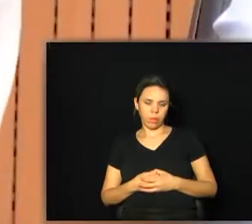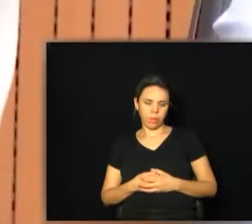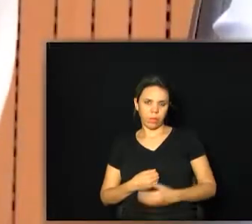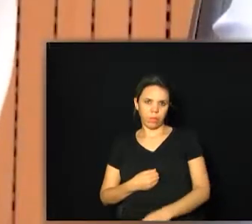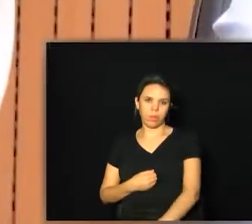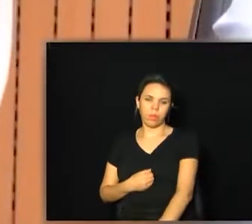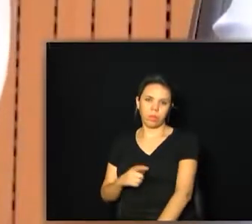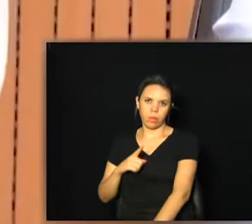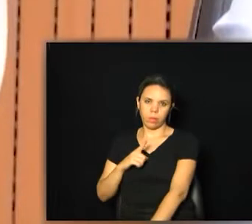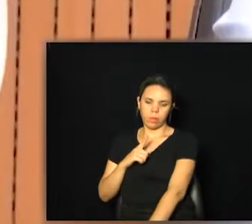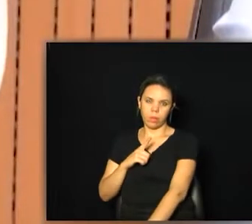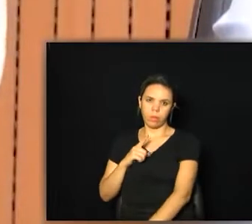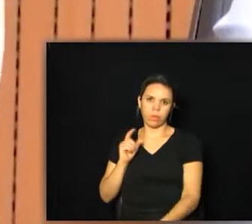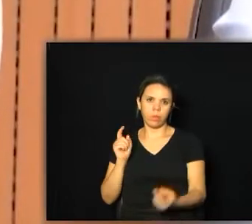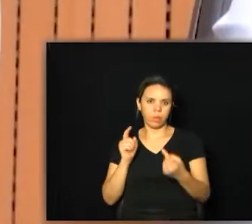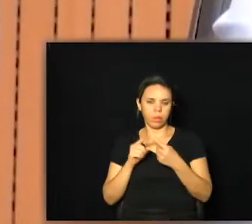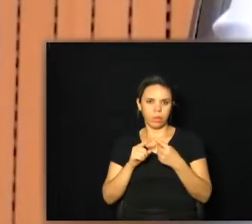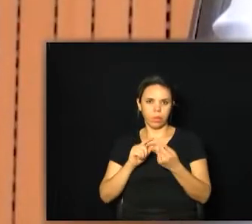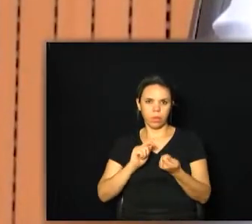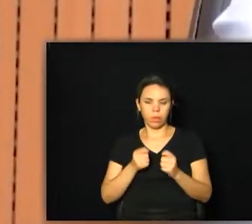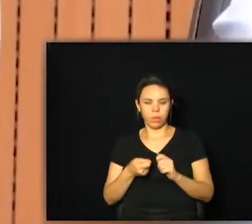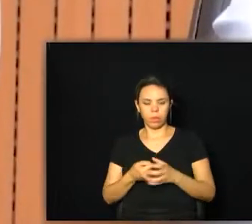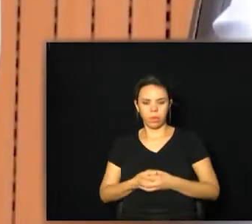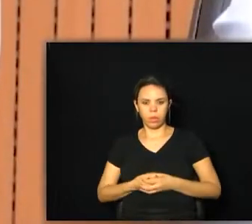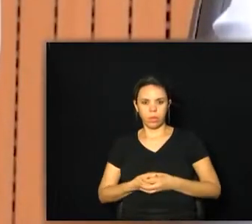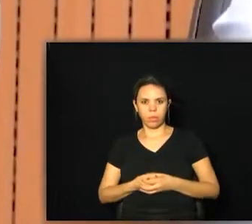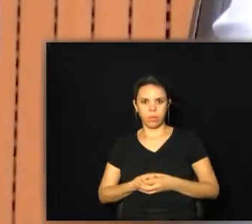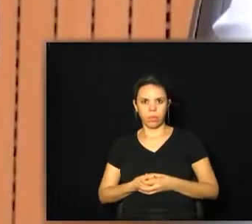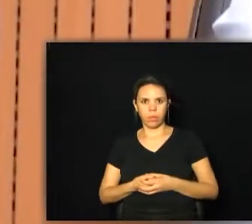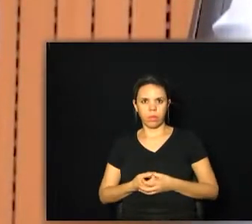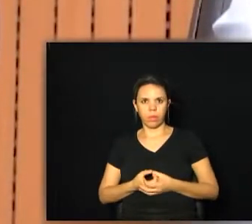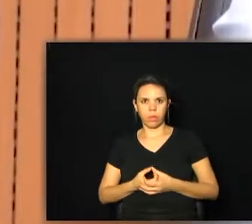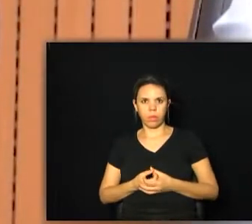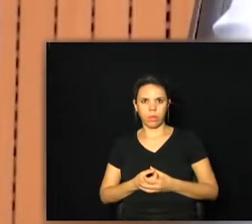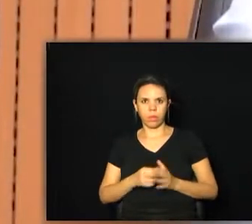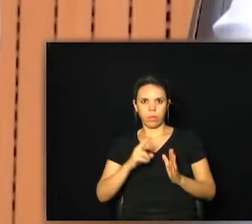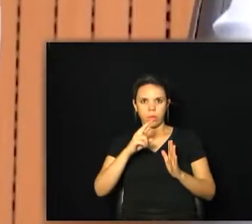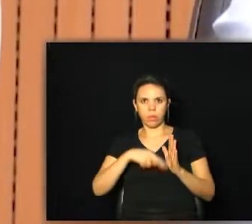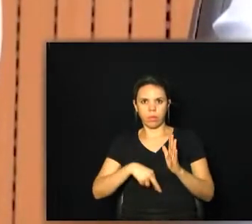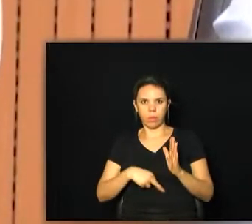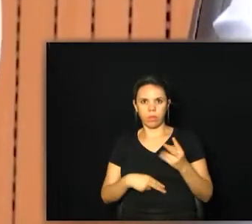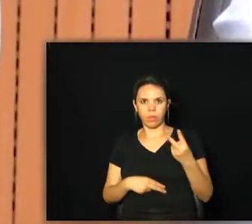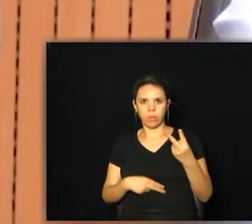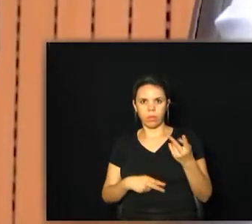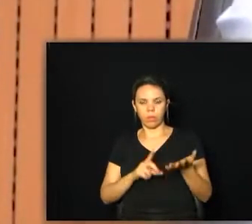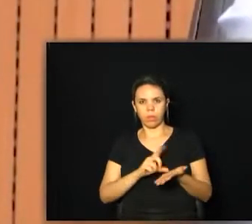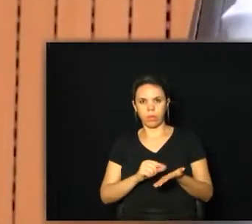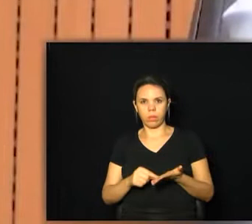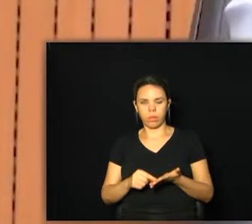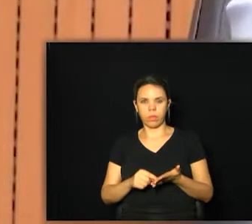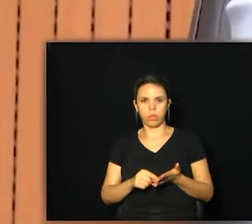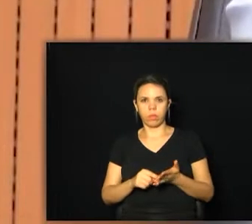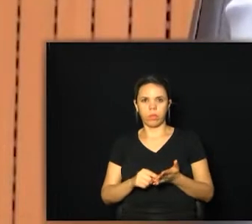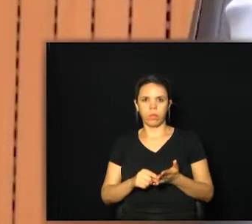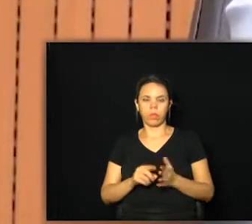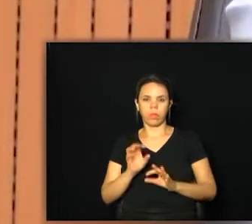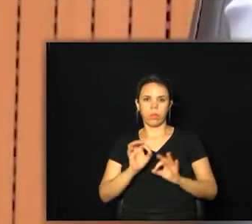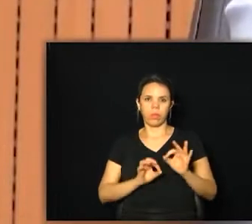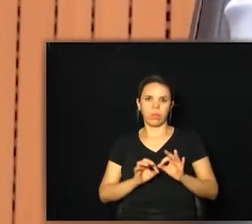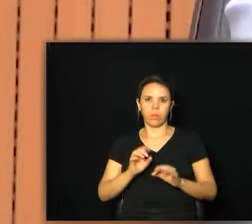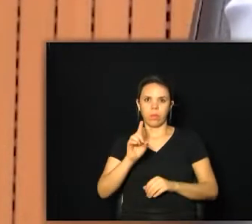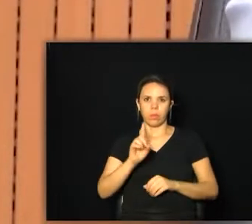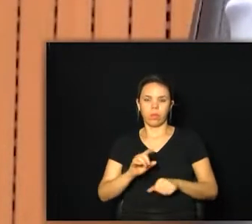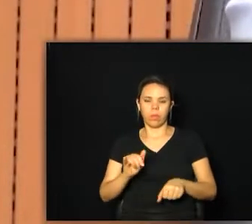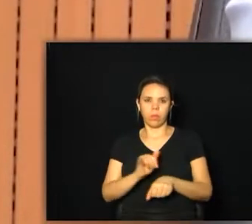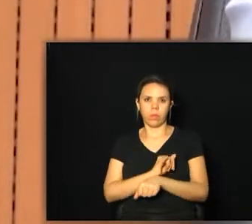Ele tem por objetivo fazer uma adequação à redação de 2 artigos do Plano Diretor